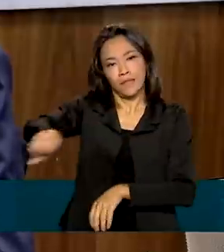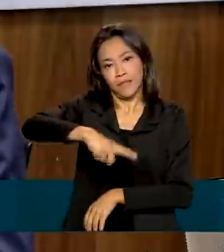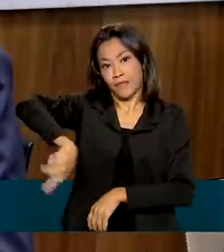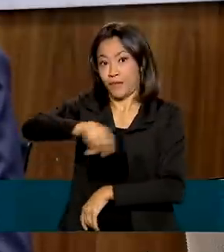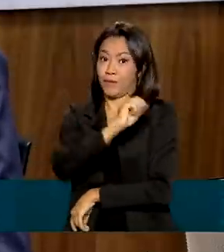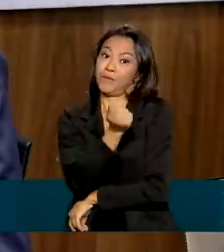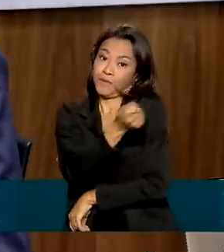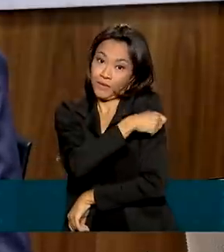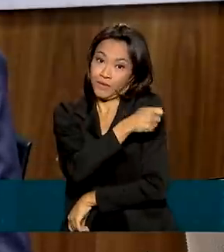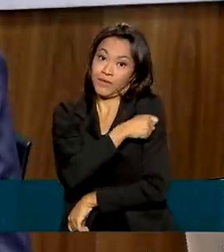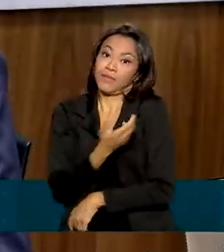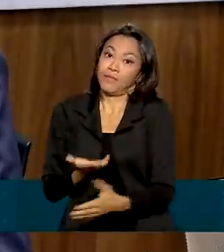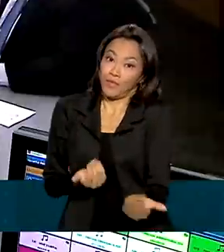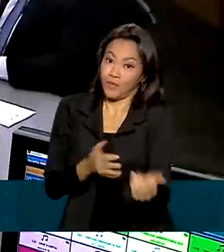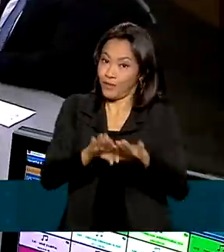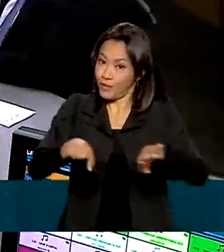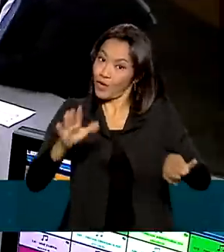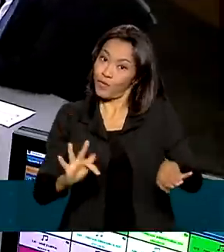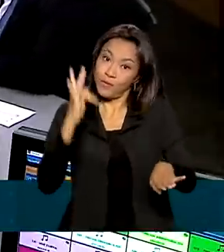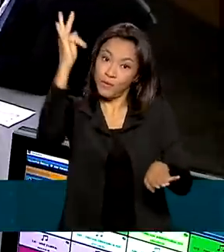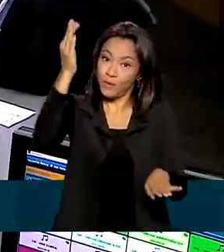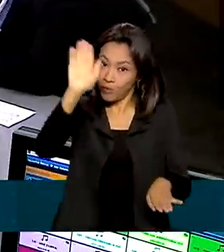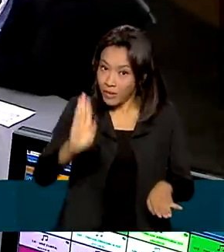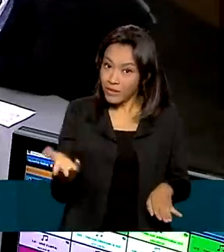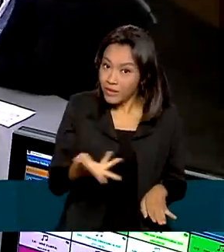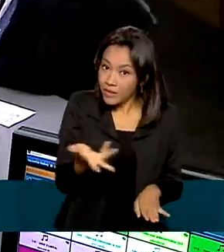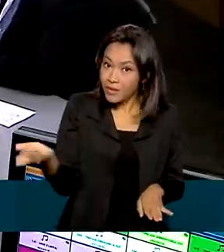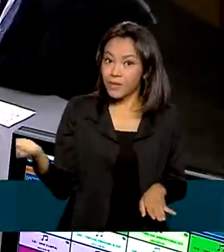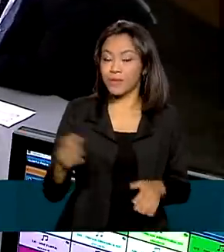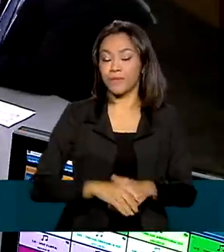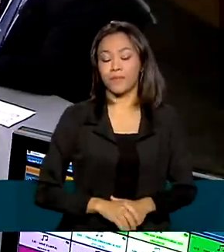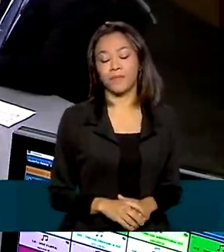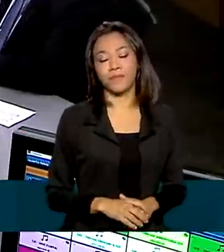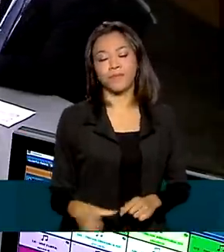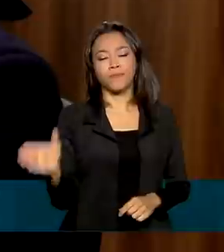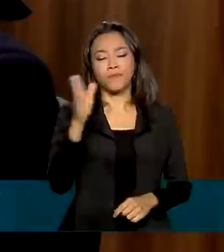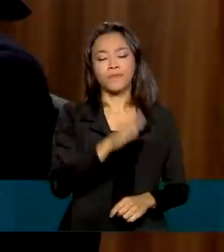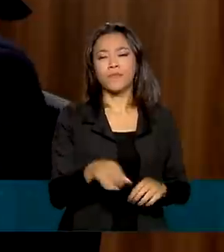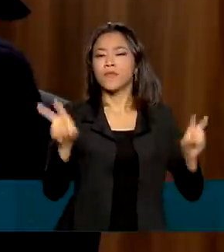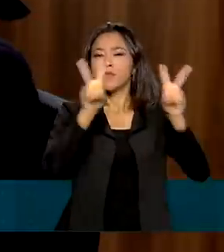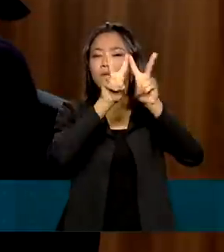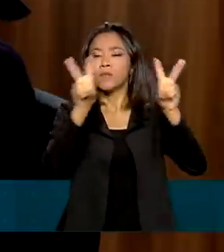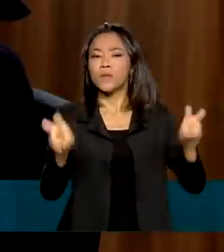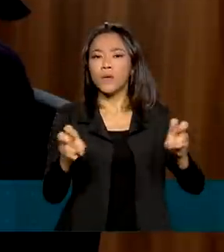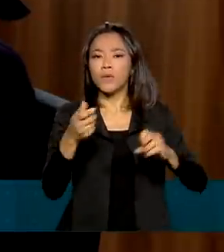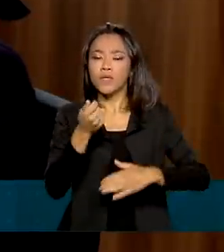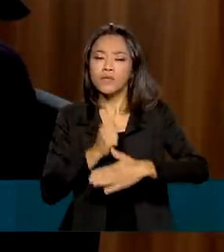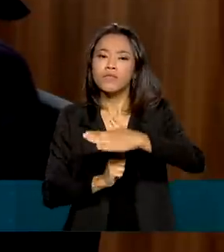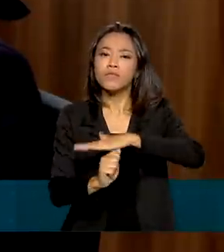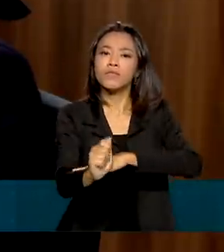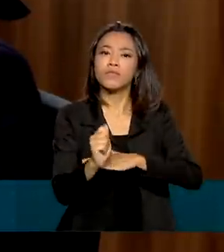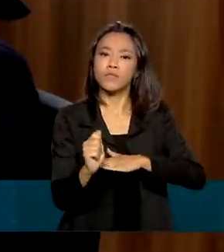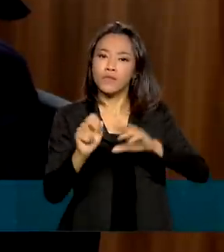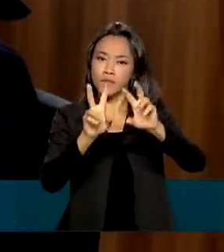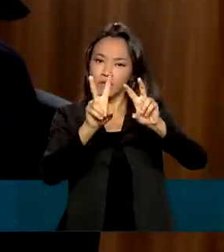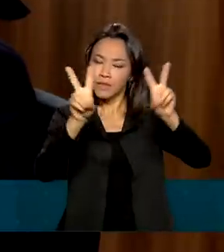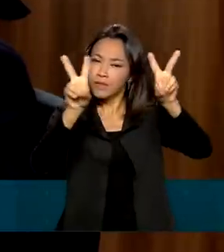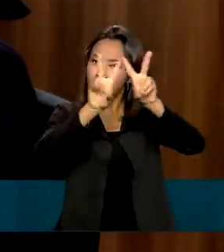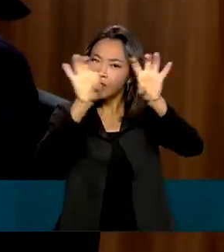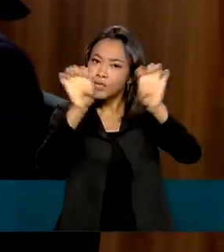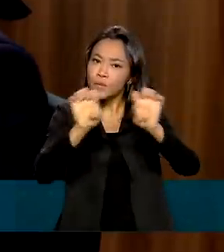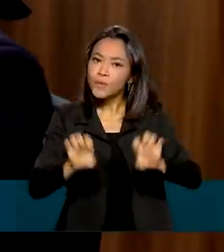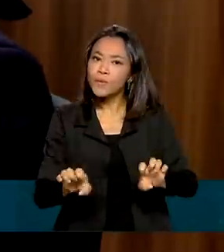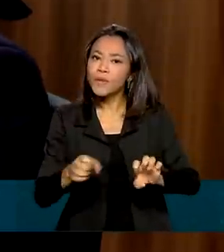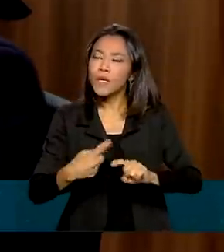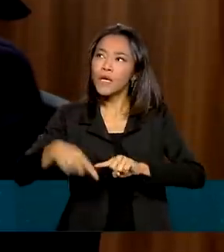garotada que é o futuro do Brasil o prefeito prefeitura só um pouco agora sobre investimentos em infraestrutura o senhor inaugurou no ano